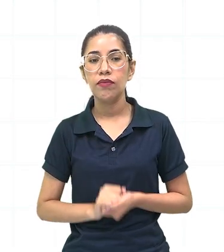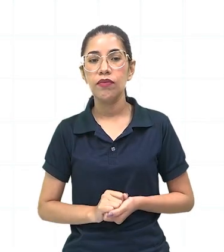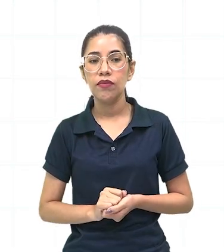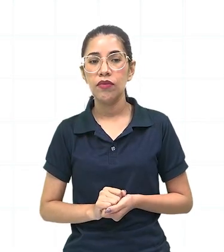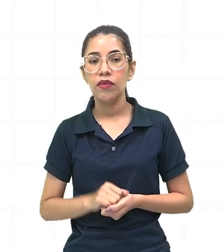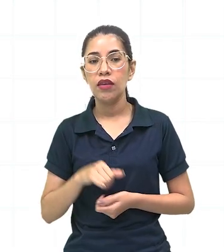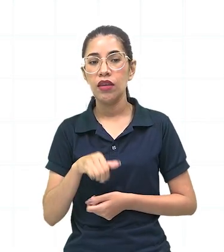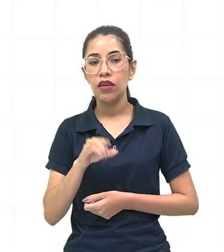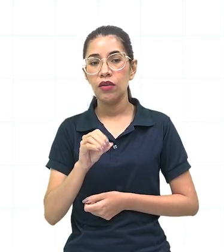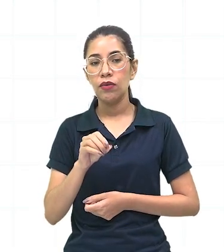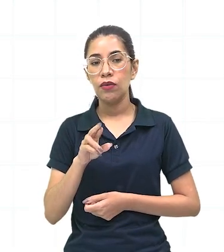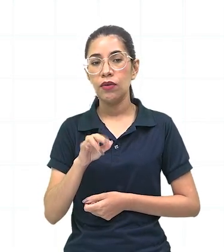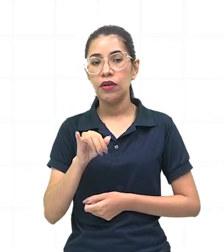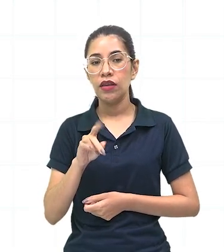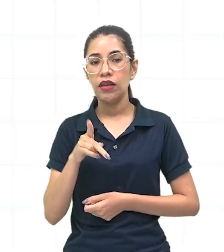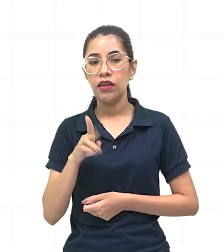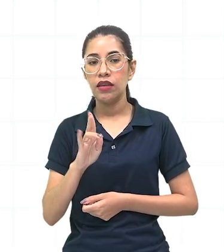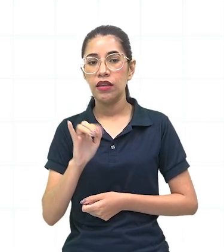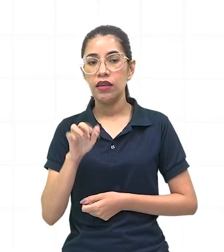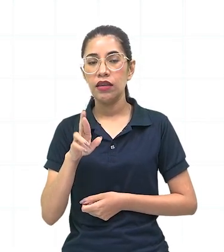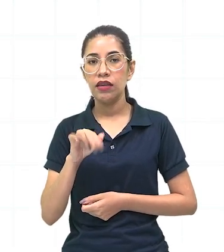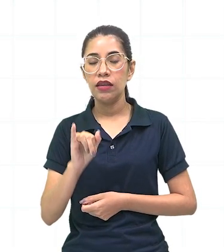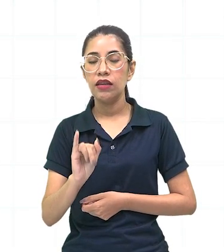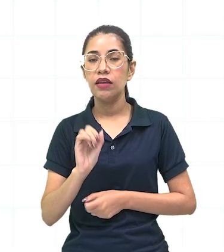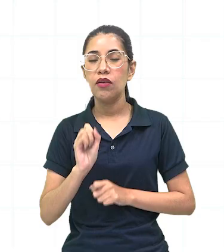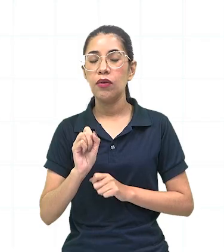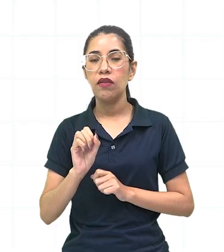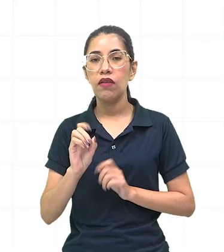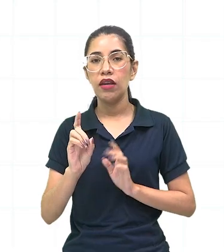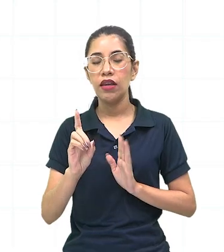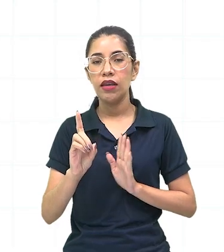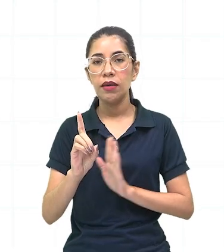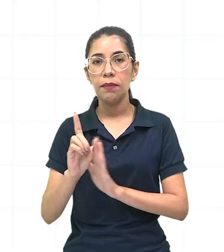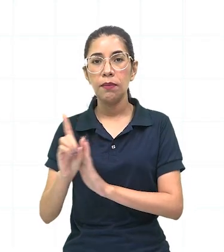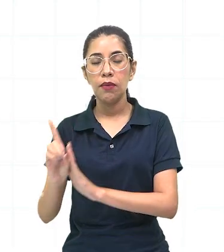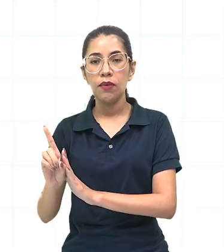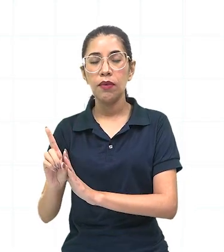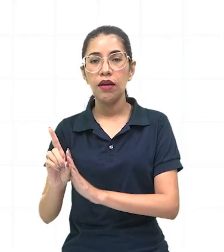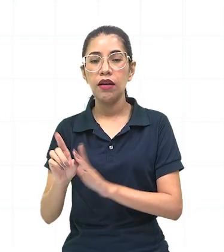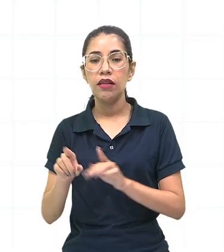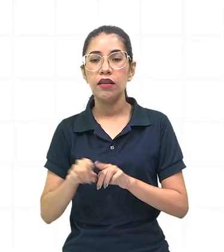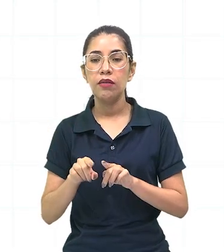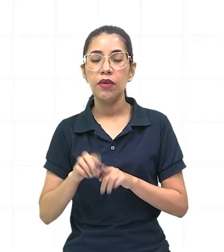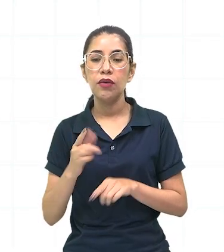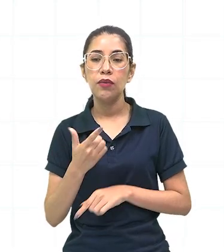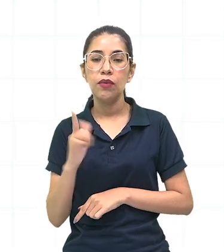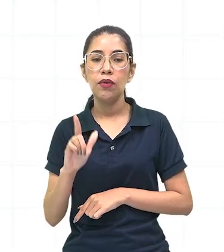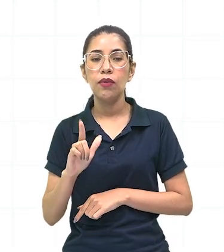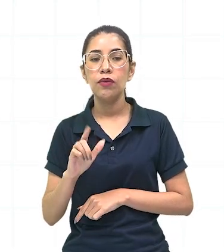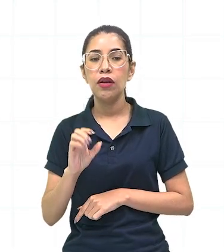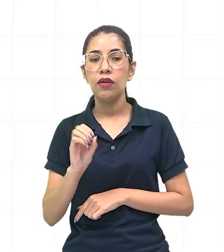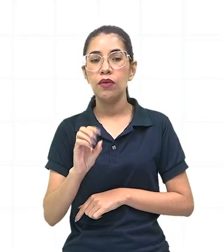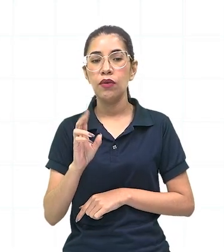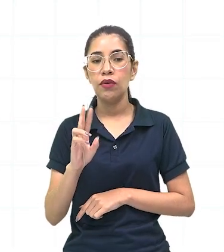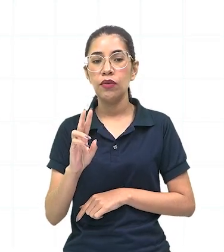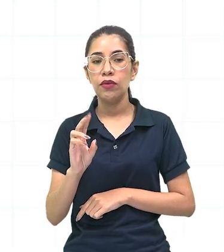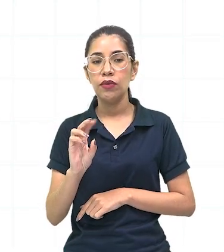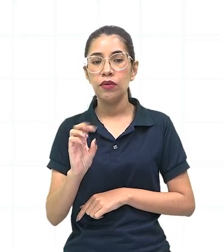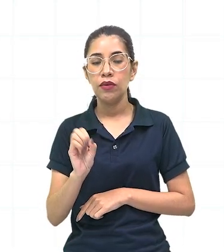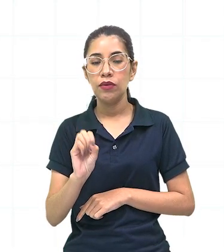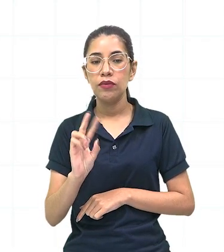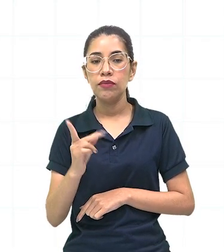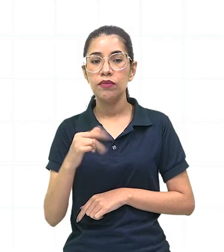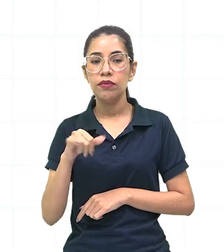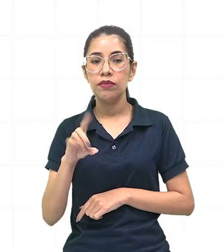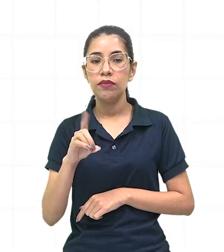yorikiri, que é empurrar o oponente para fora do ringue. Inclui também o oshidashi, que é golpear com as